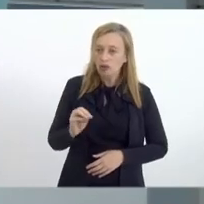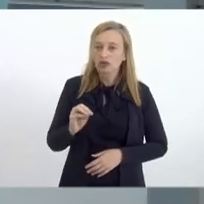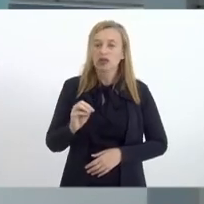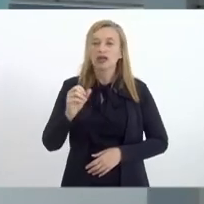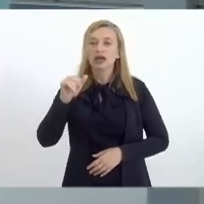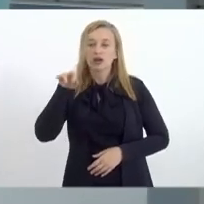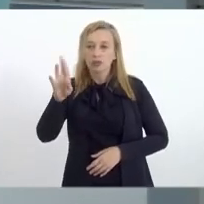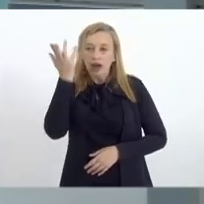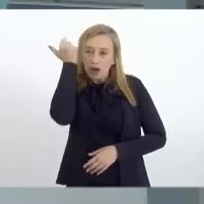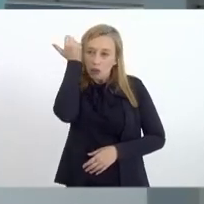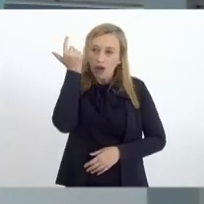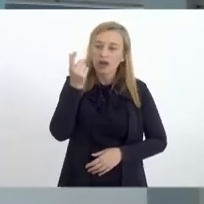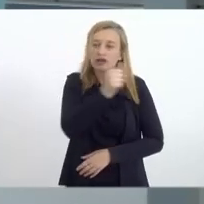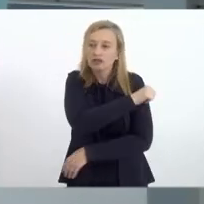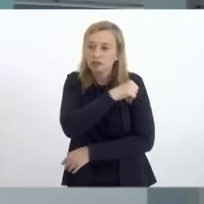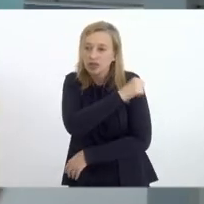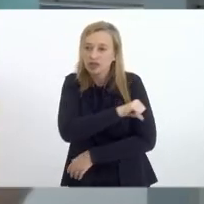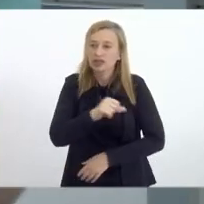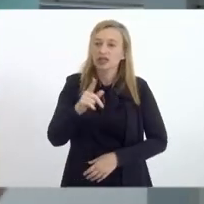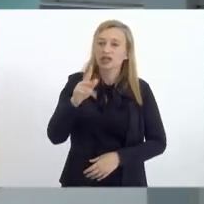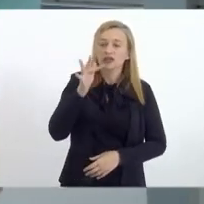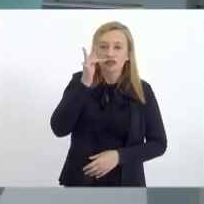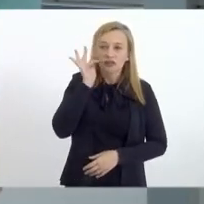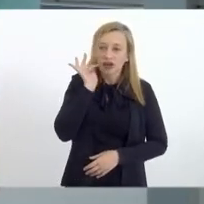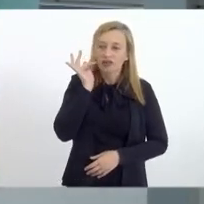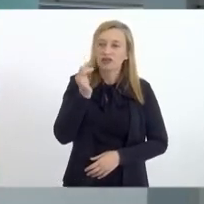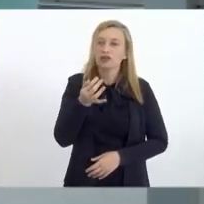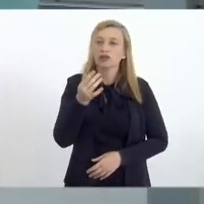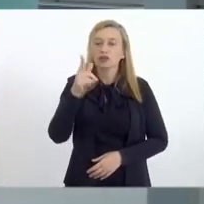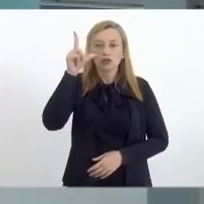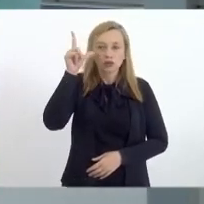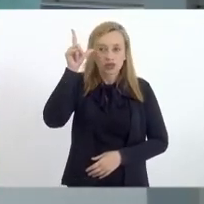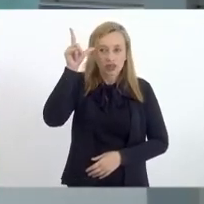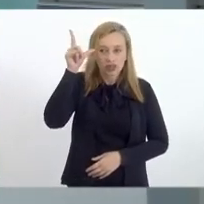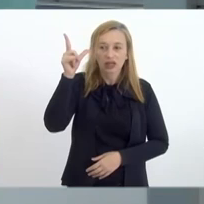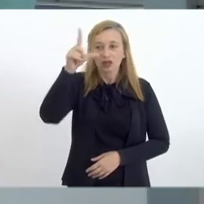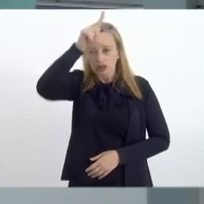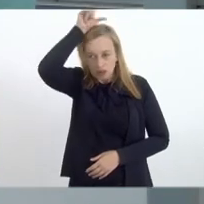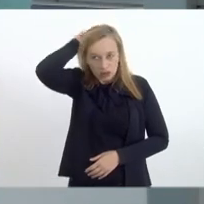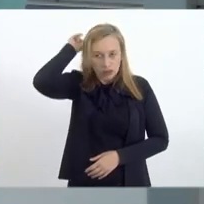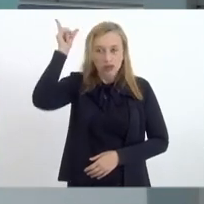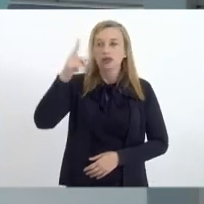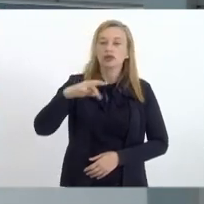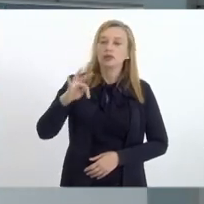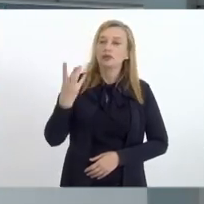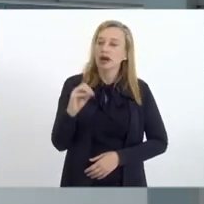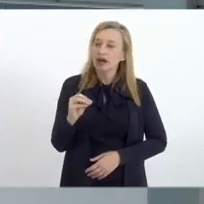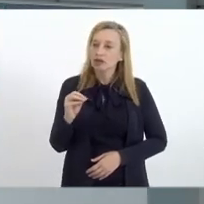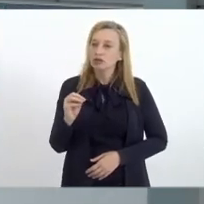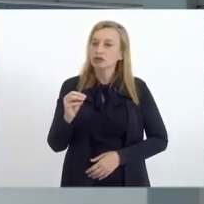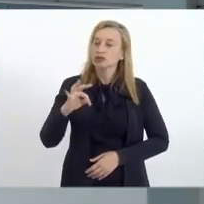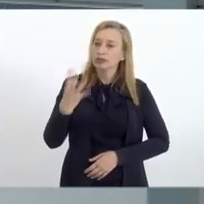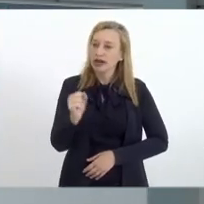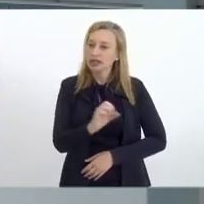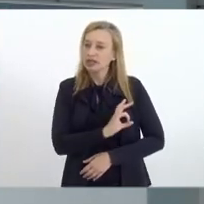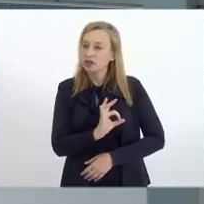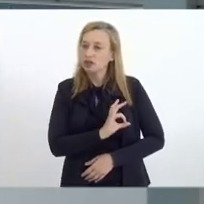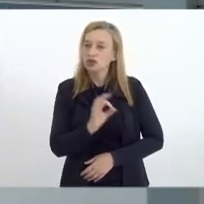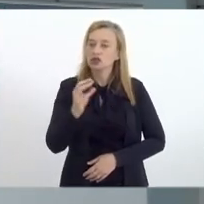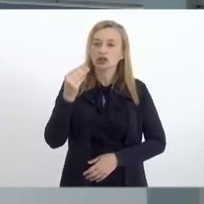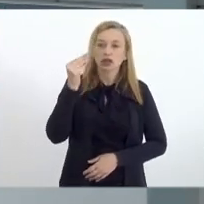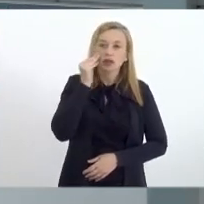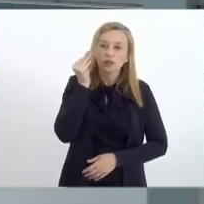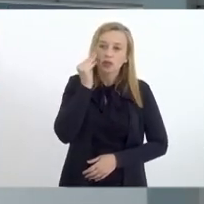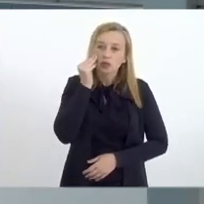Eliomar Coelho, Enfermeira Rejane, Flávio Serafini, Lucinha, Luiz Paulo, Marcos Vinícius, Marta Rocha, Mônica Francisco,